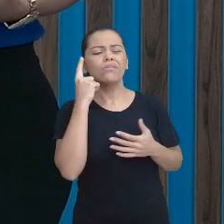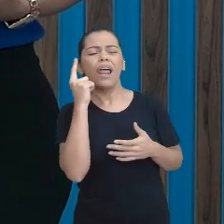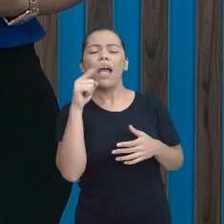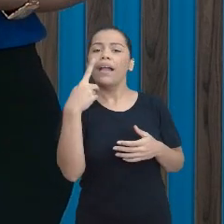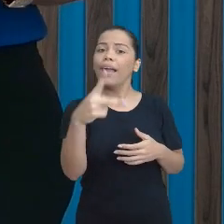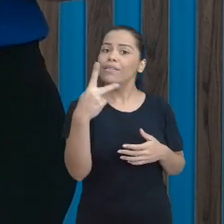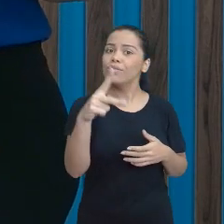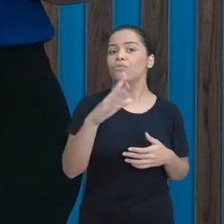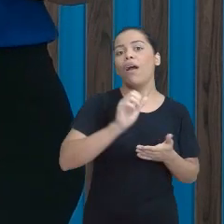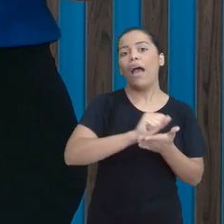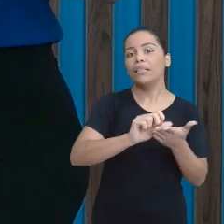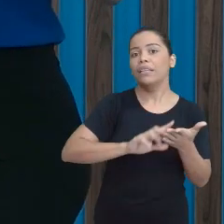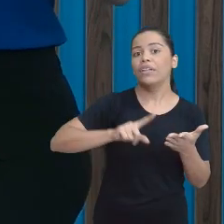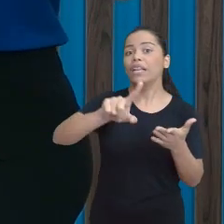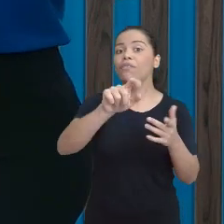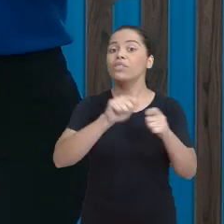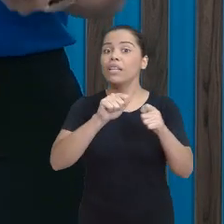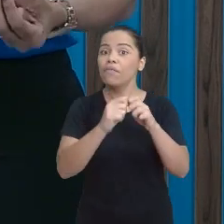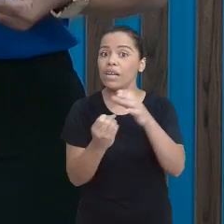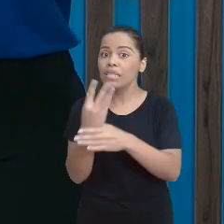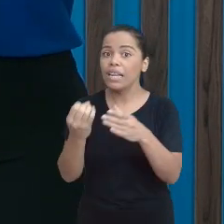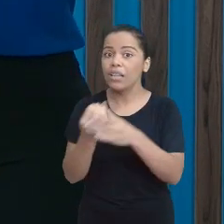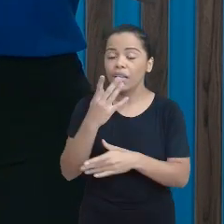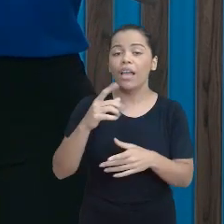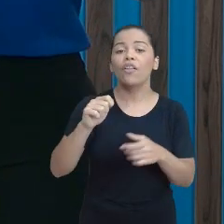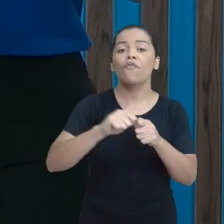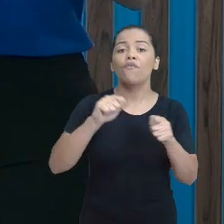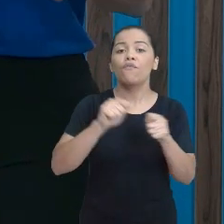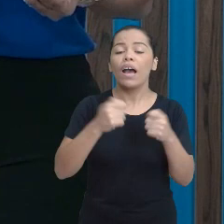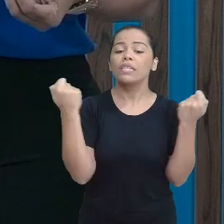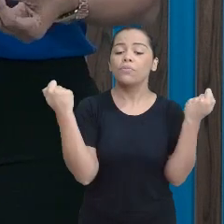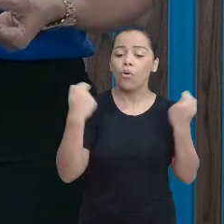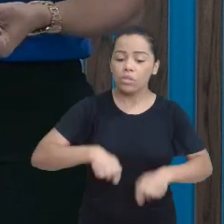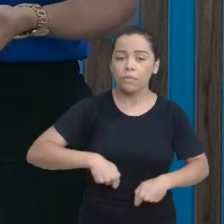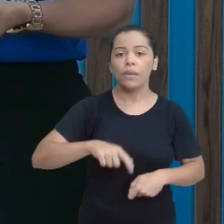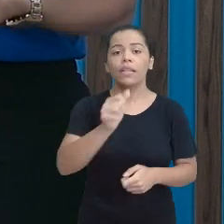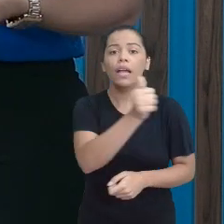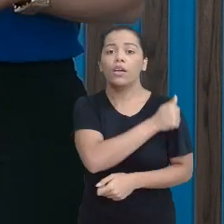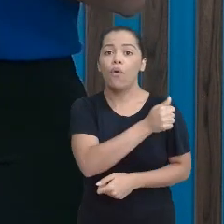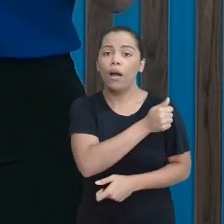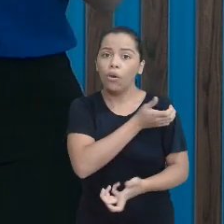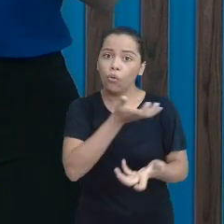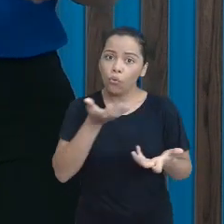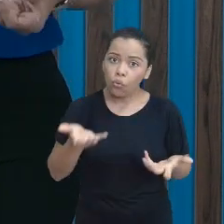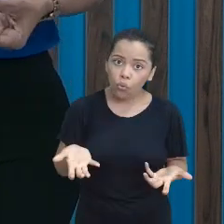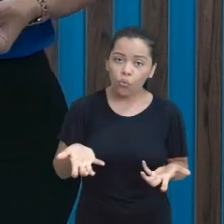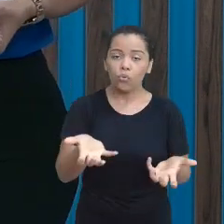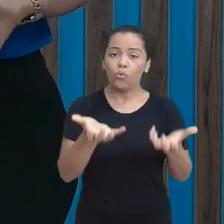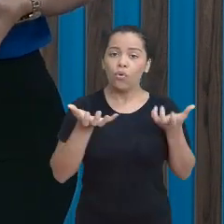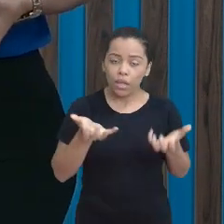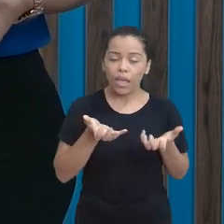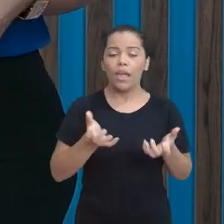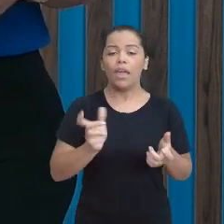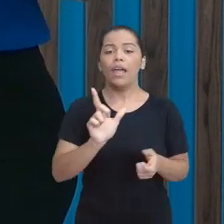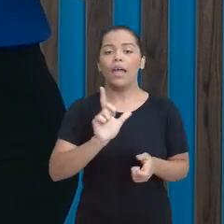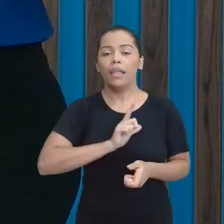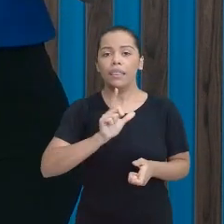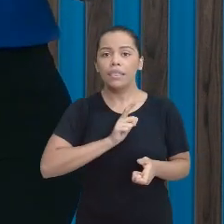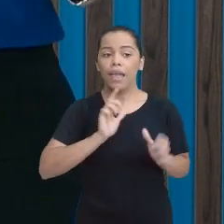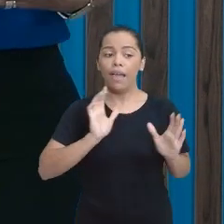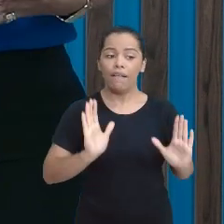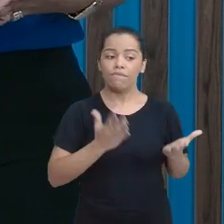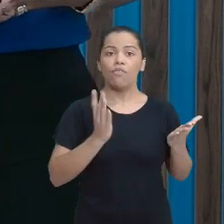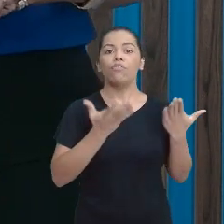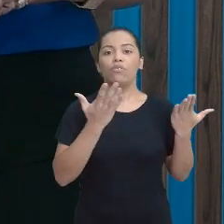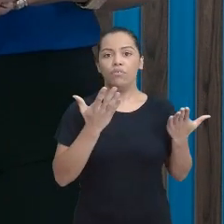está propondo, elas estão possibilitando desenvolver uma habilidade que se configura na determinação? Então, quando a